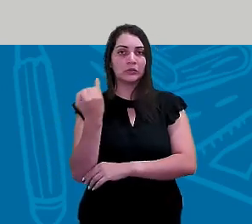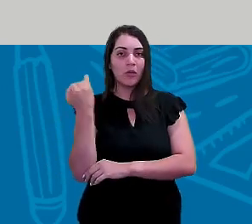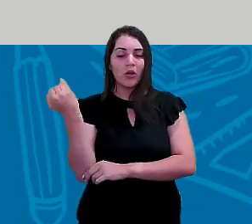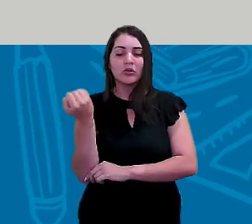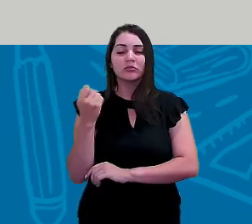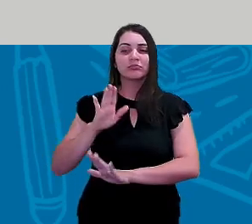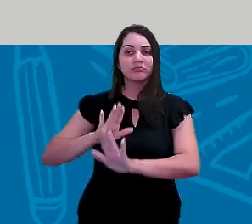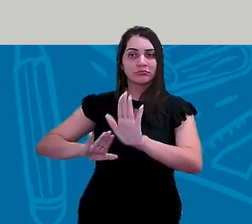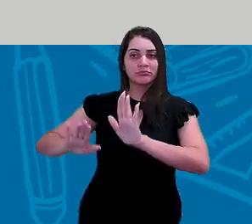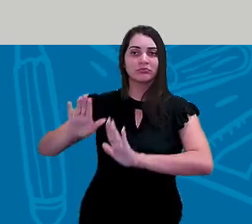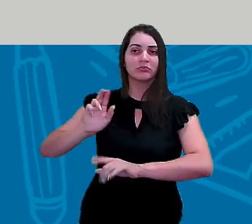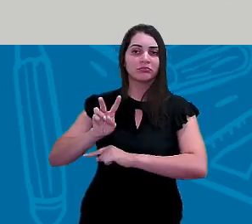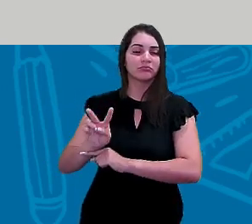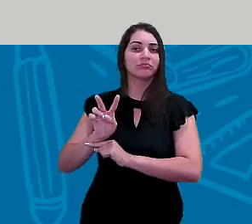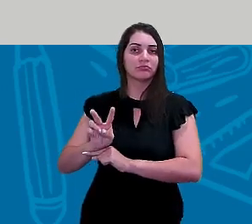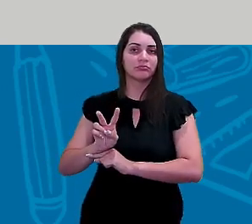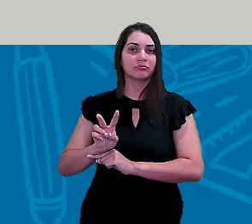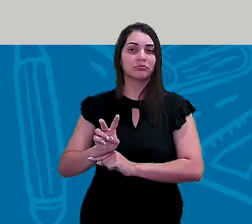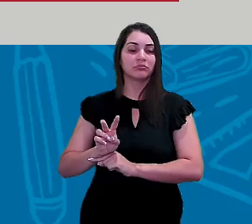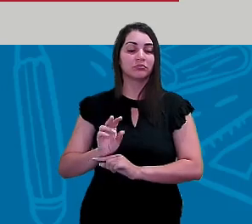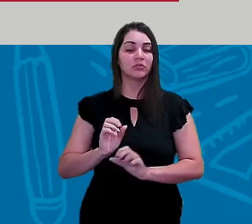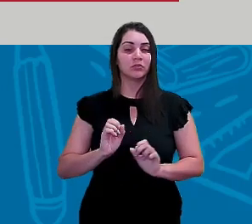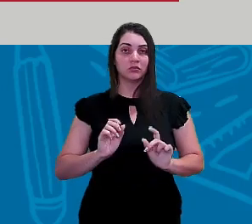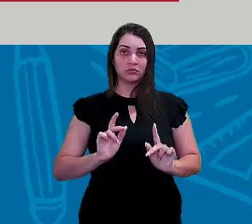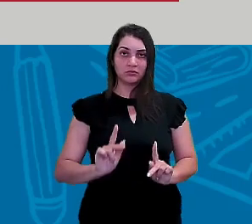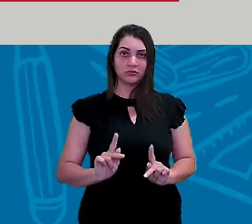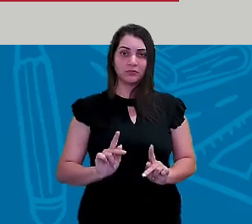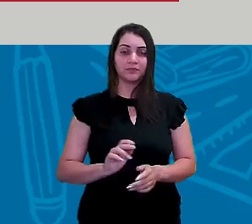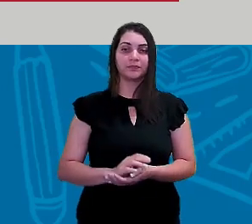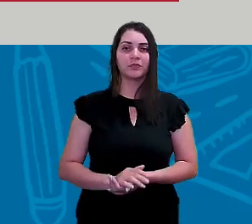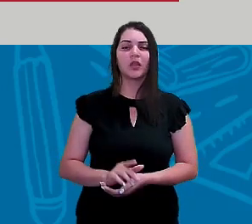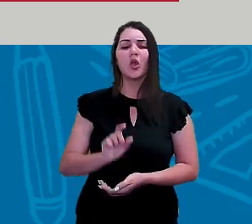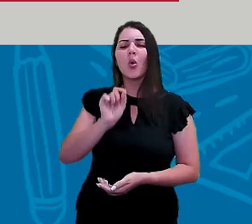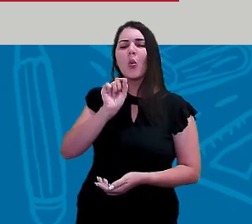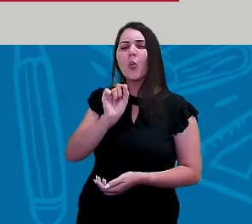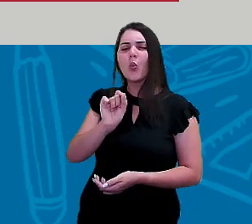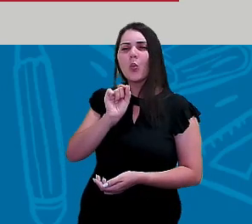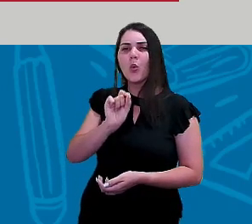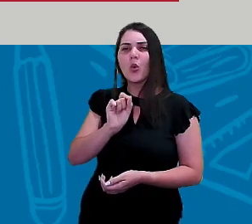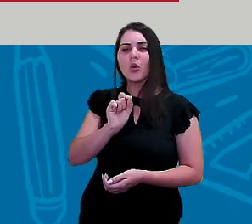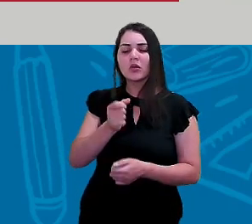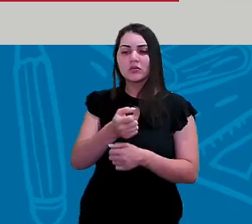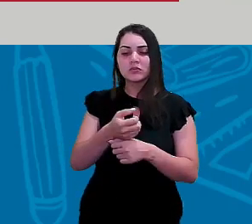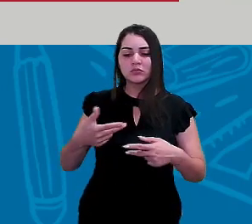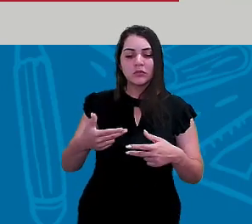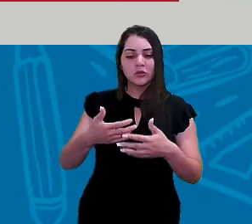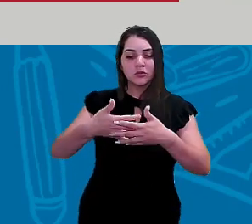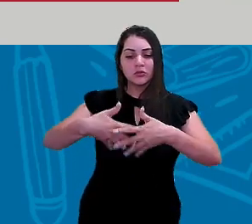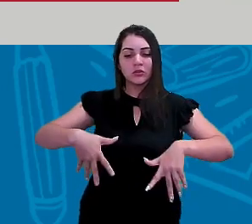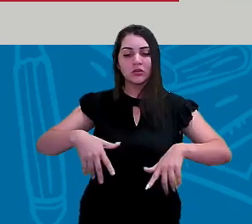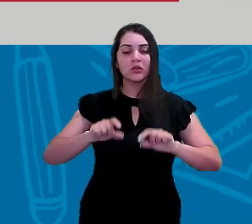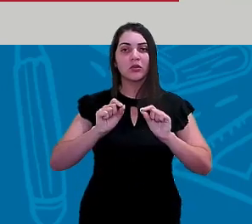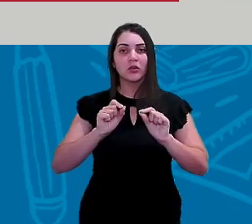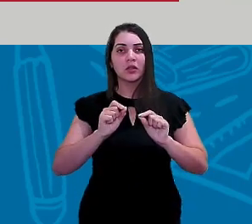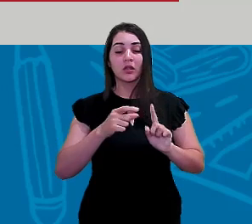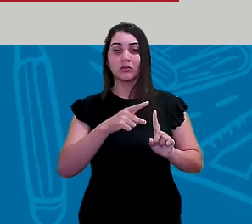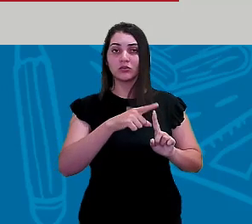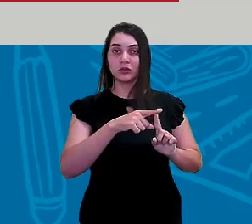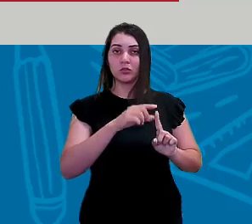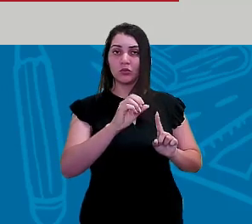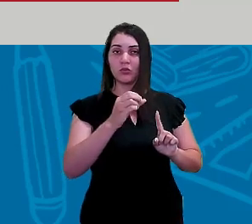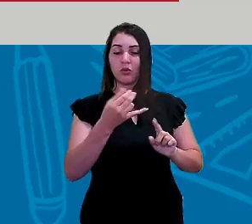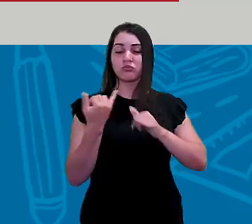conservá-los e preservá-los, ok? O que são recursos naturais? Vamos lá. Matéria ou energia